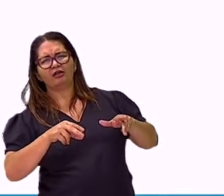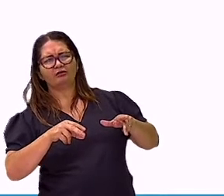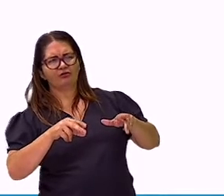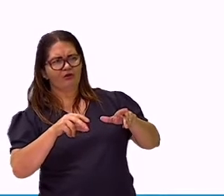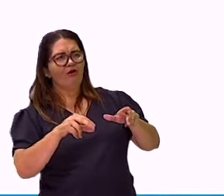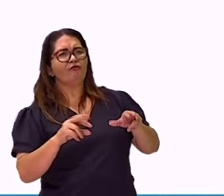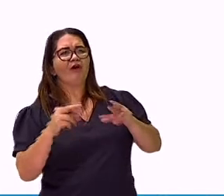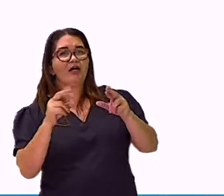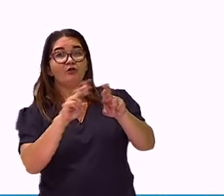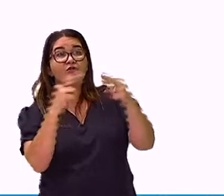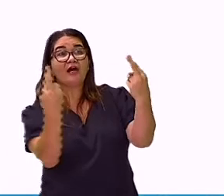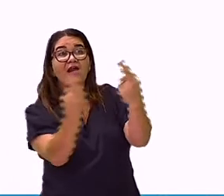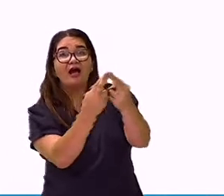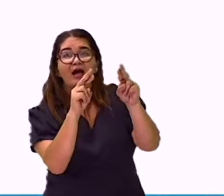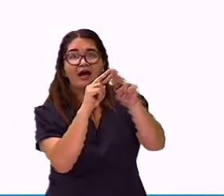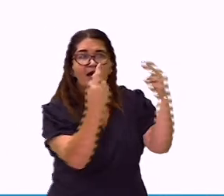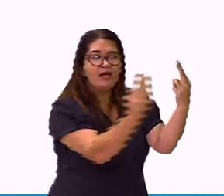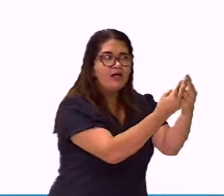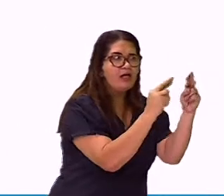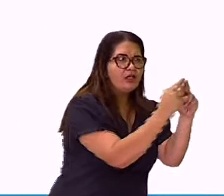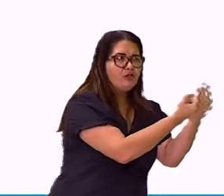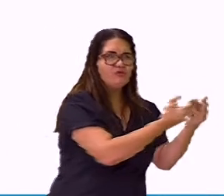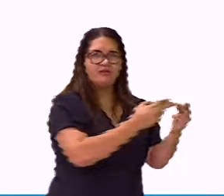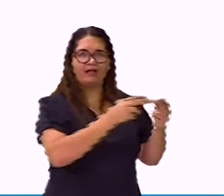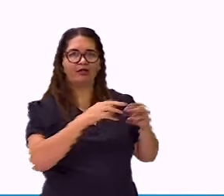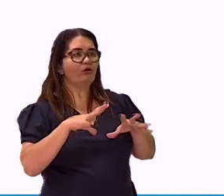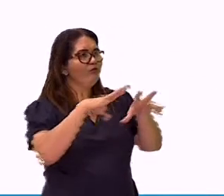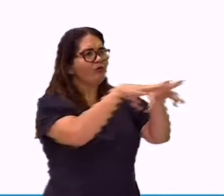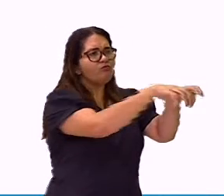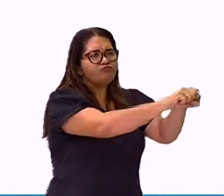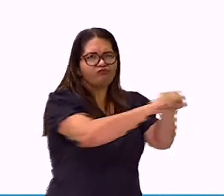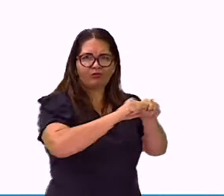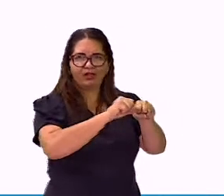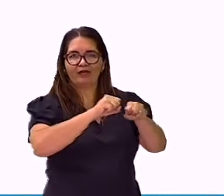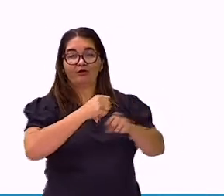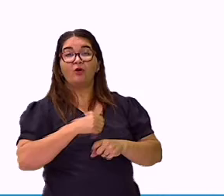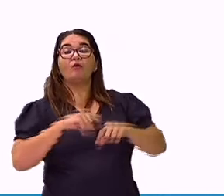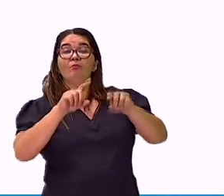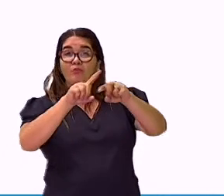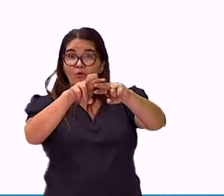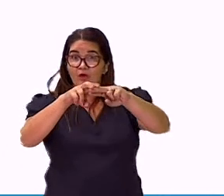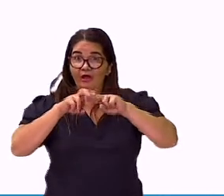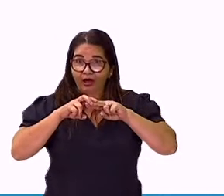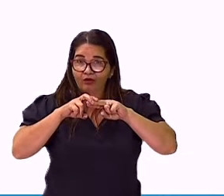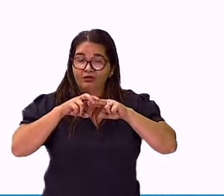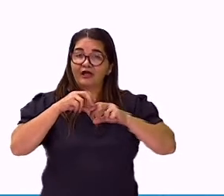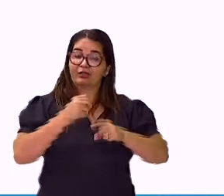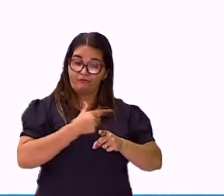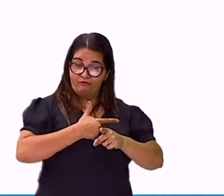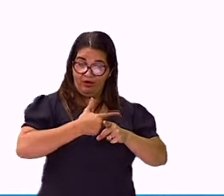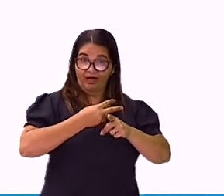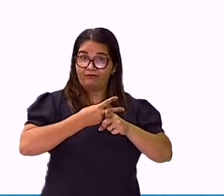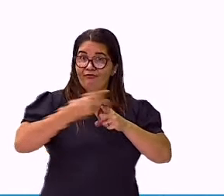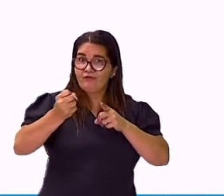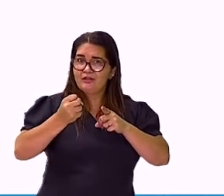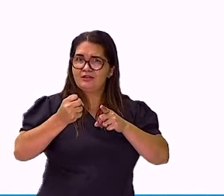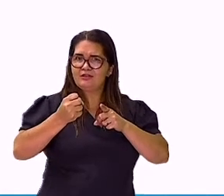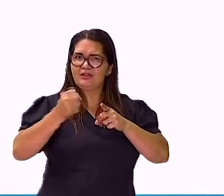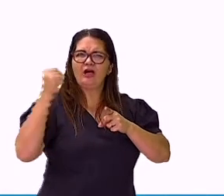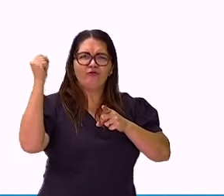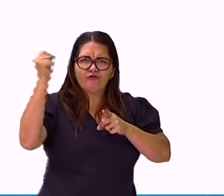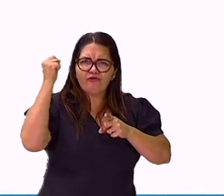essa região. A região da Palestina, de onde saíram os judeus cativos para a Babilônia,